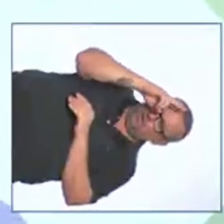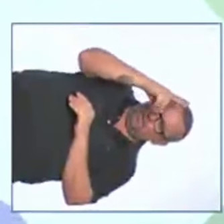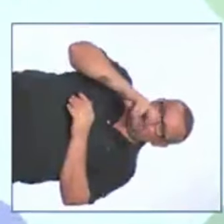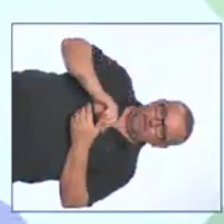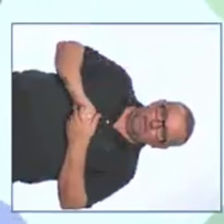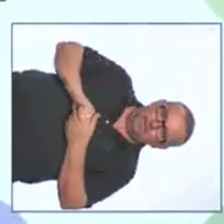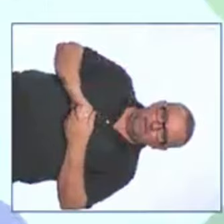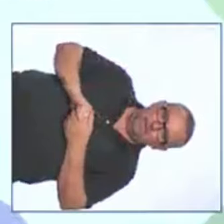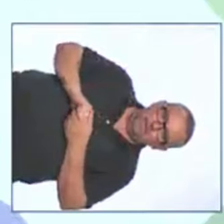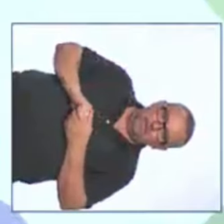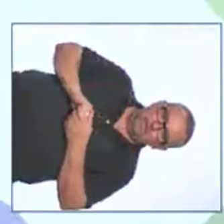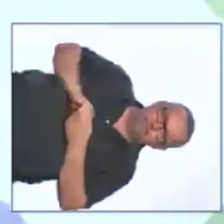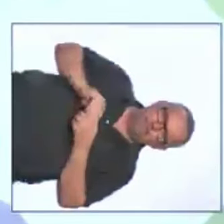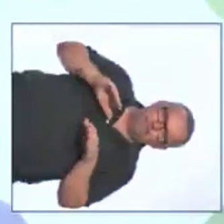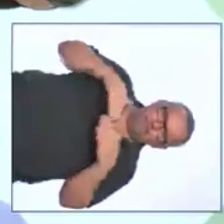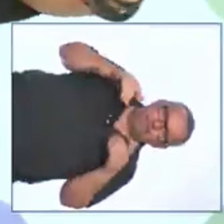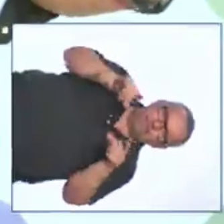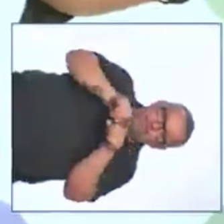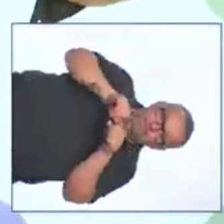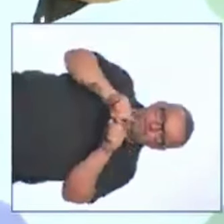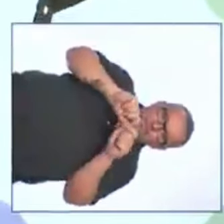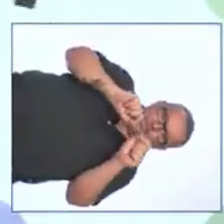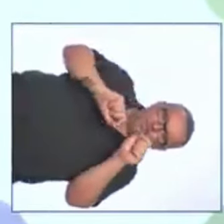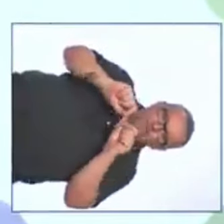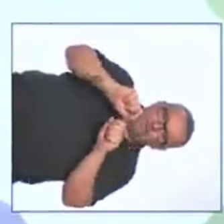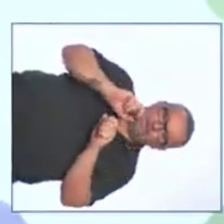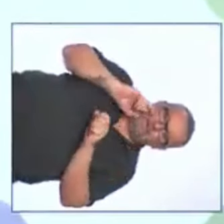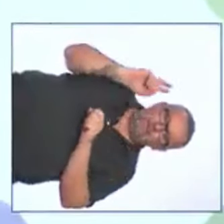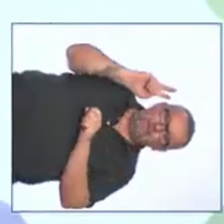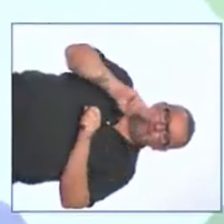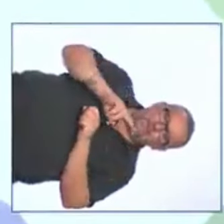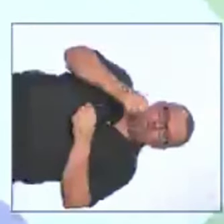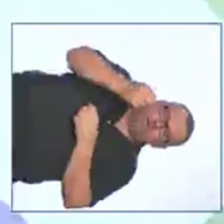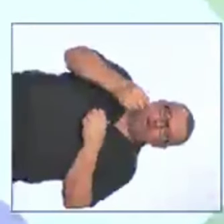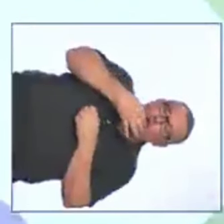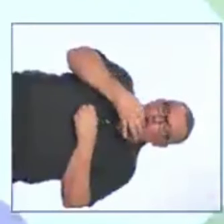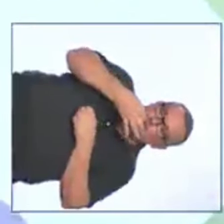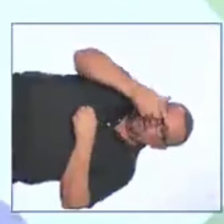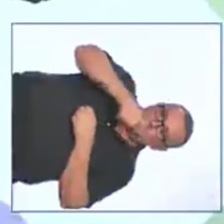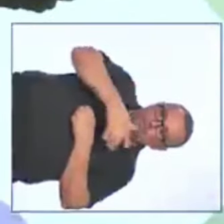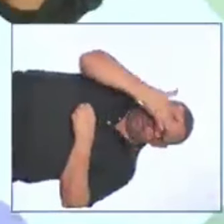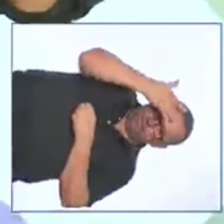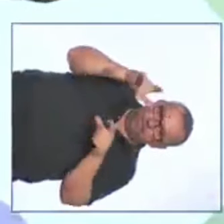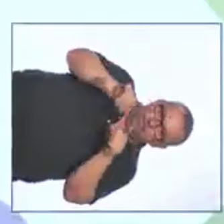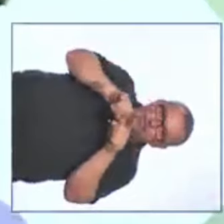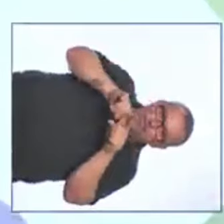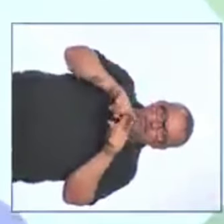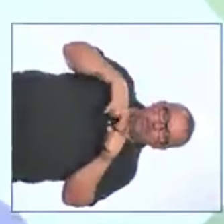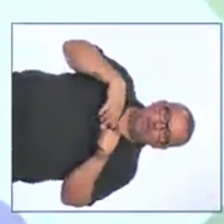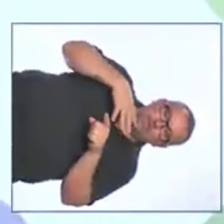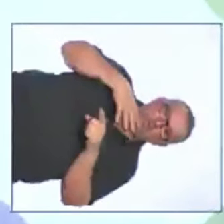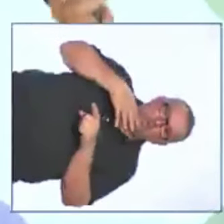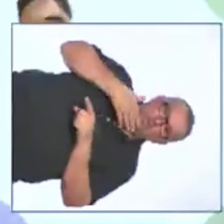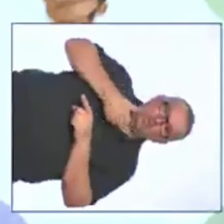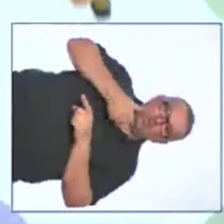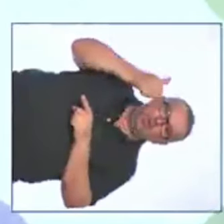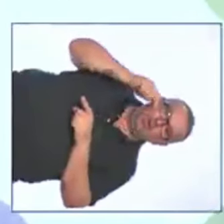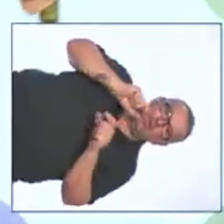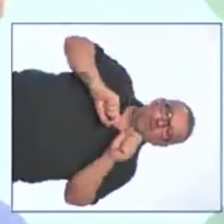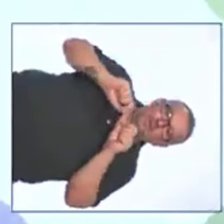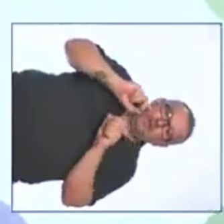então isso também faz com que a gente veja a opinião das outras pessoas e tenha uma noção melhor de